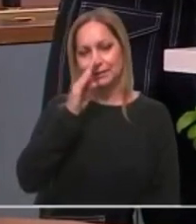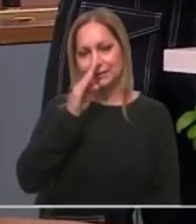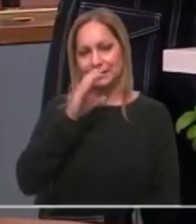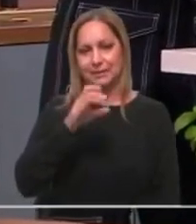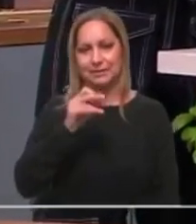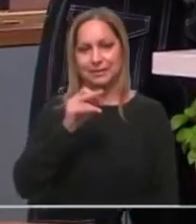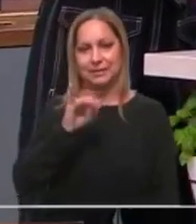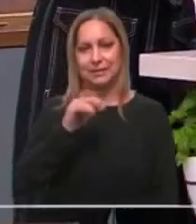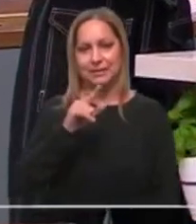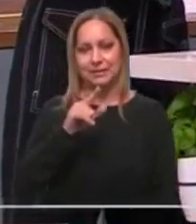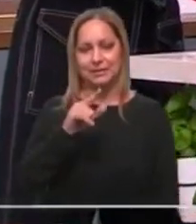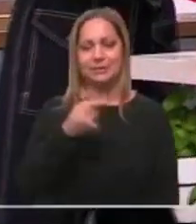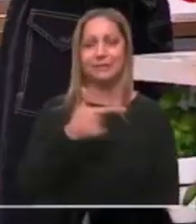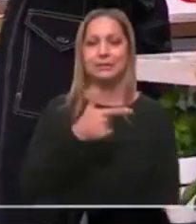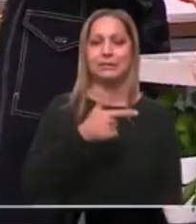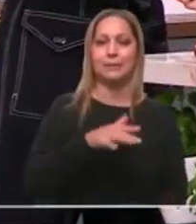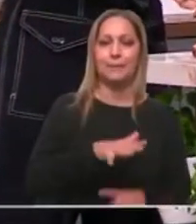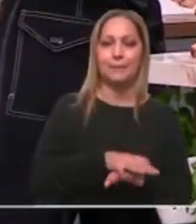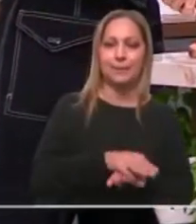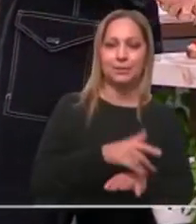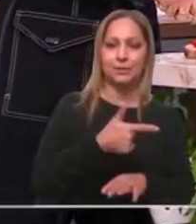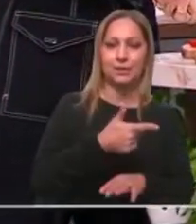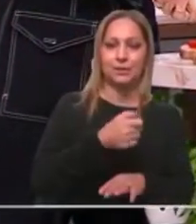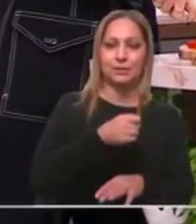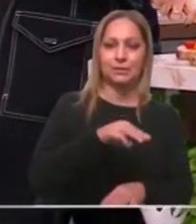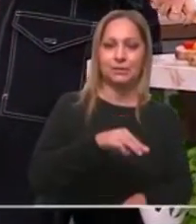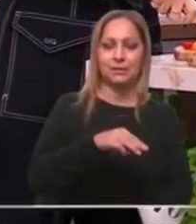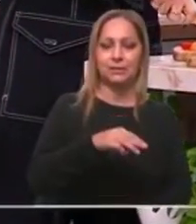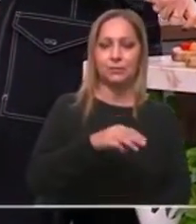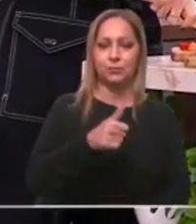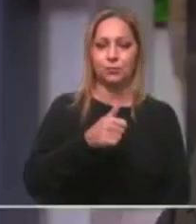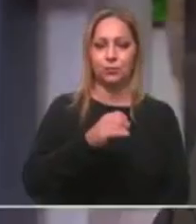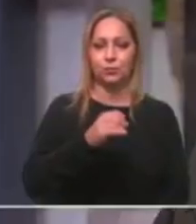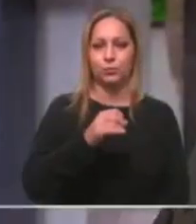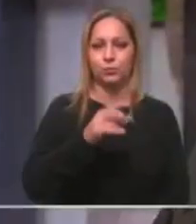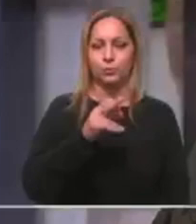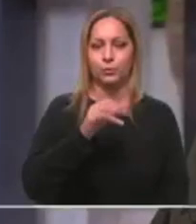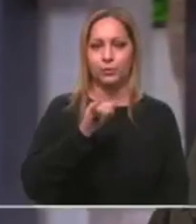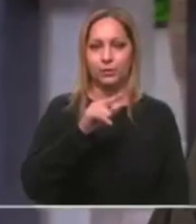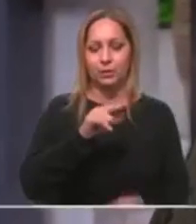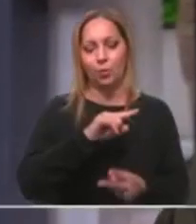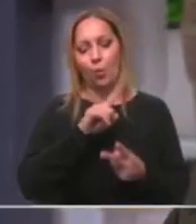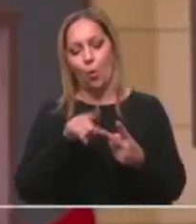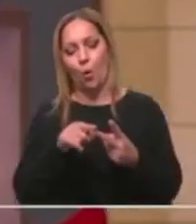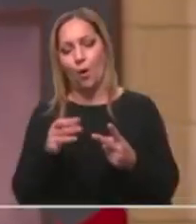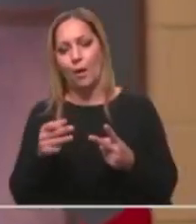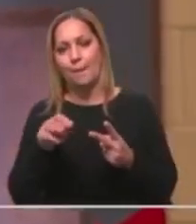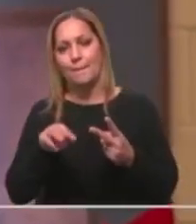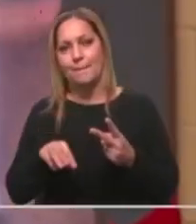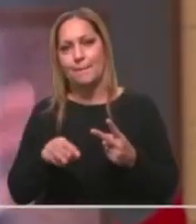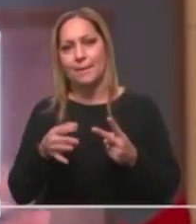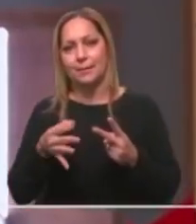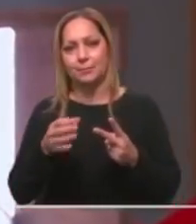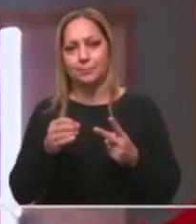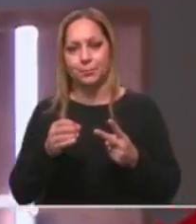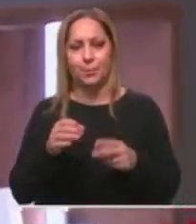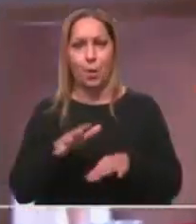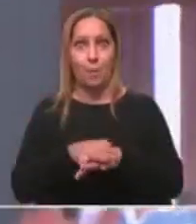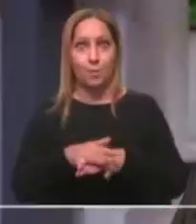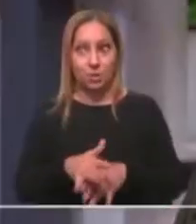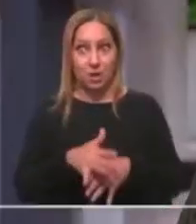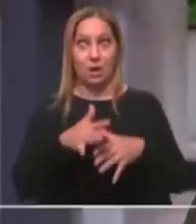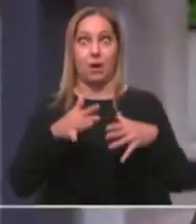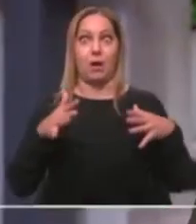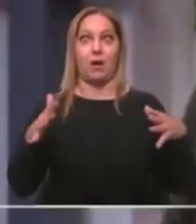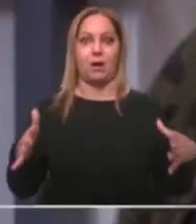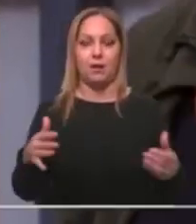de tamboril ou de pampo. Hã? Pampo. É um peixe. É pampo? Um pampo é um peixe enorme, muito bom, que